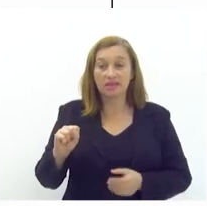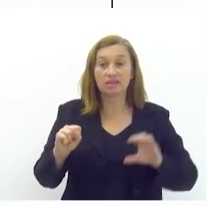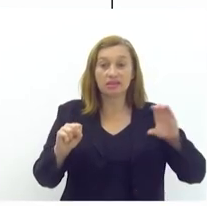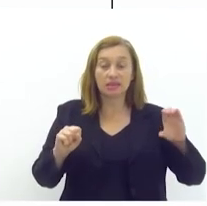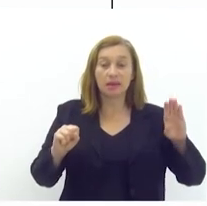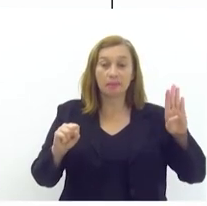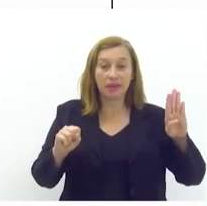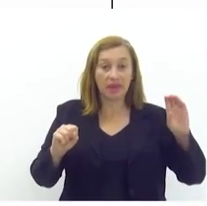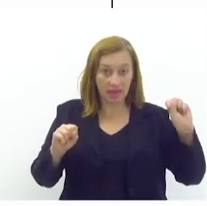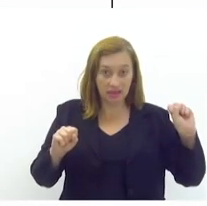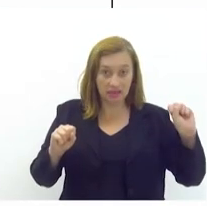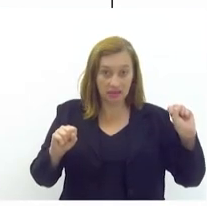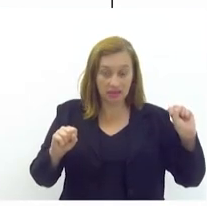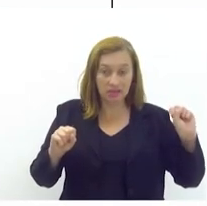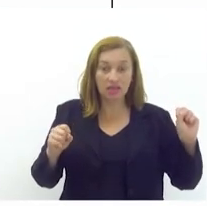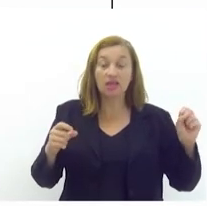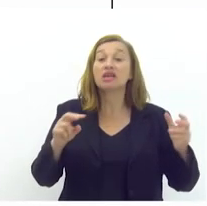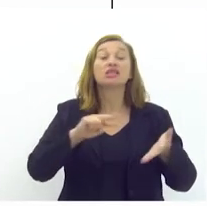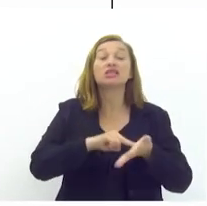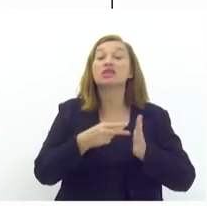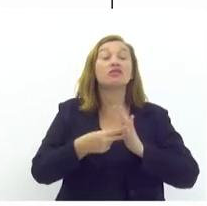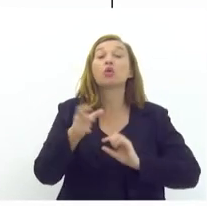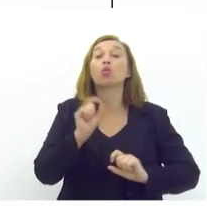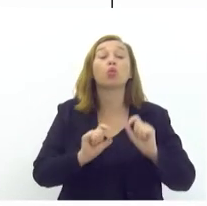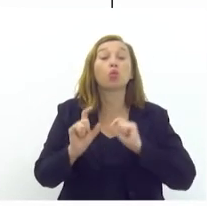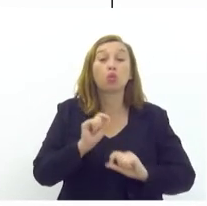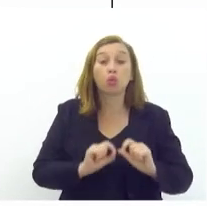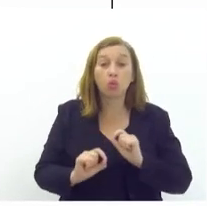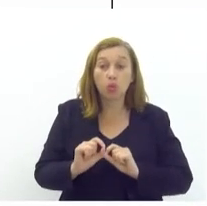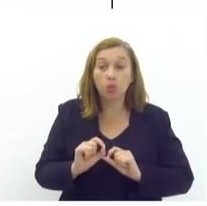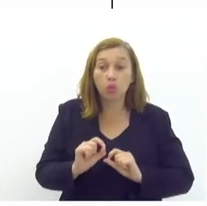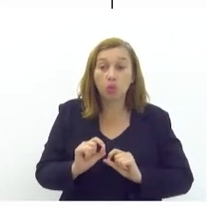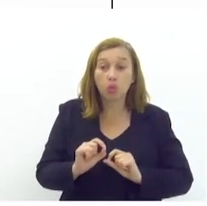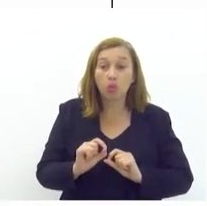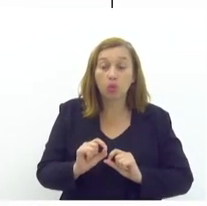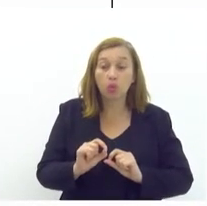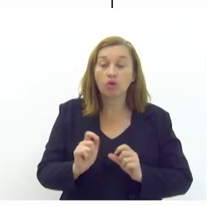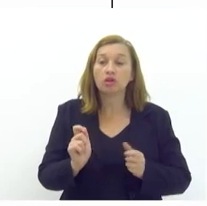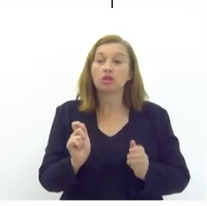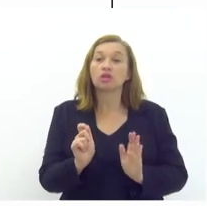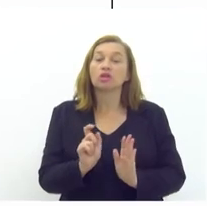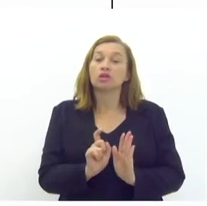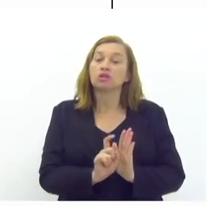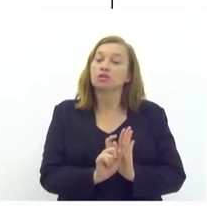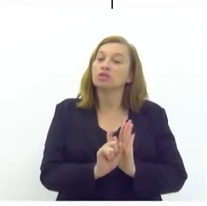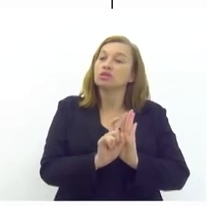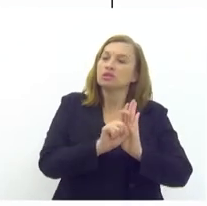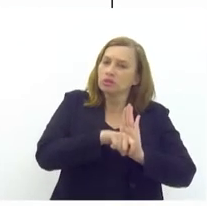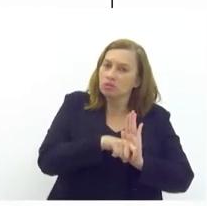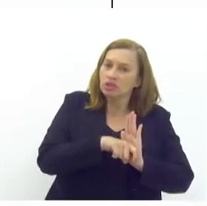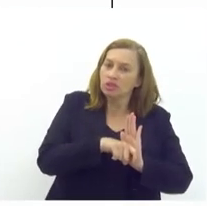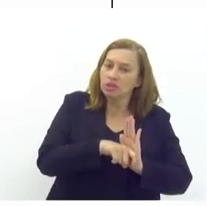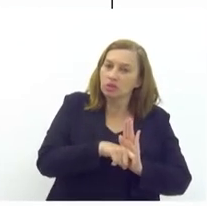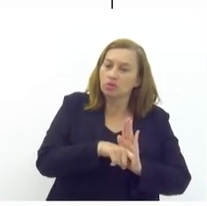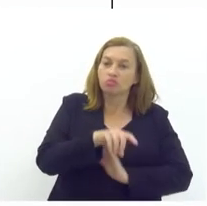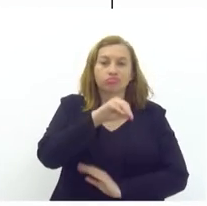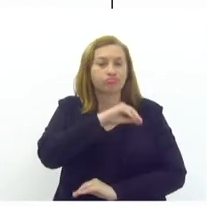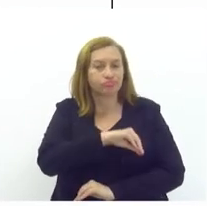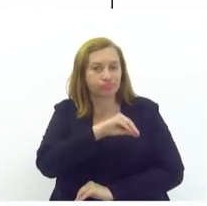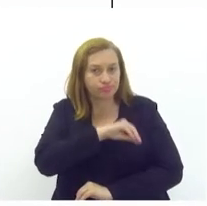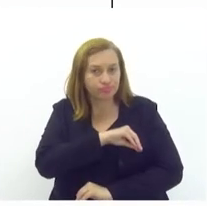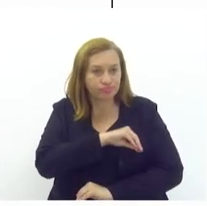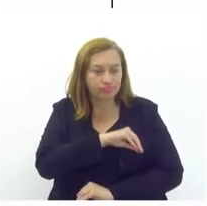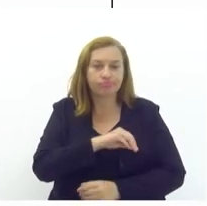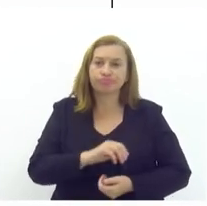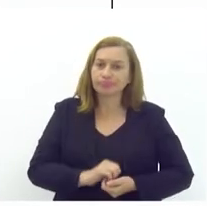CPF significará uma efetiva tributação sobre a renda que